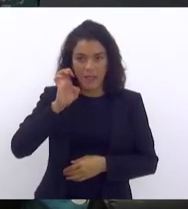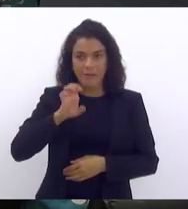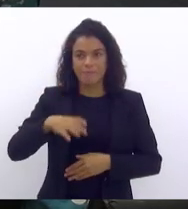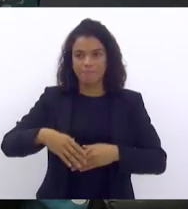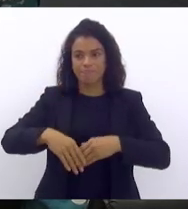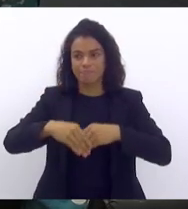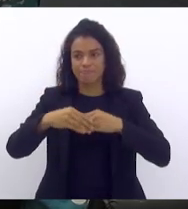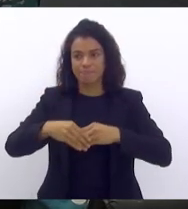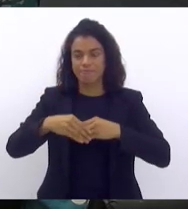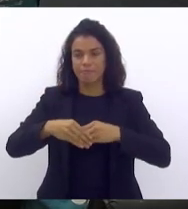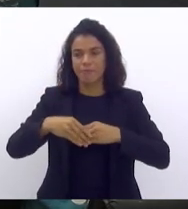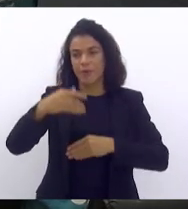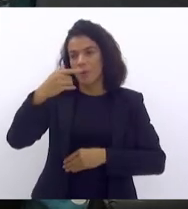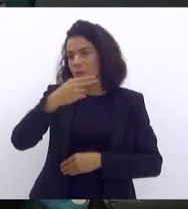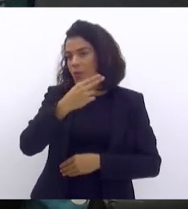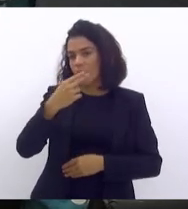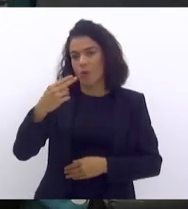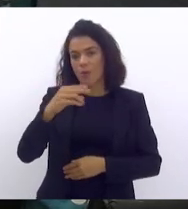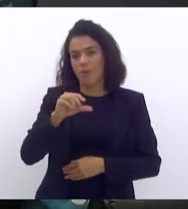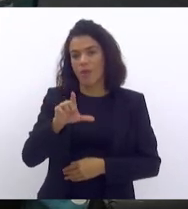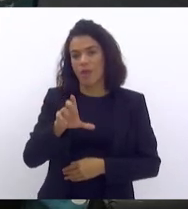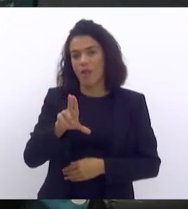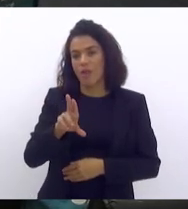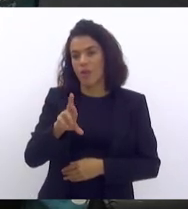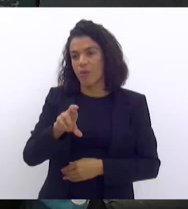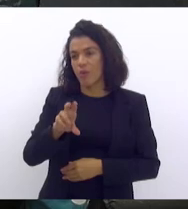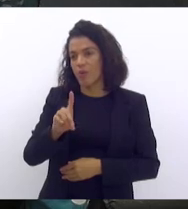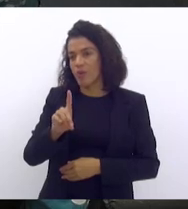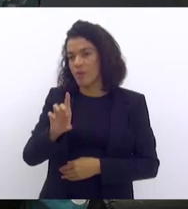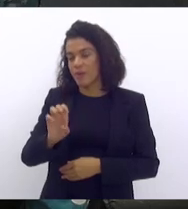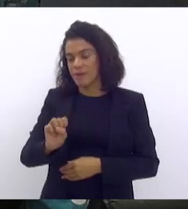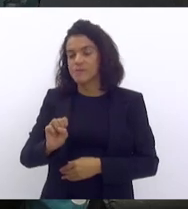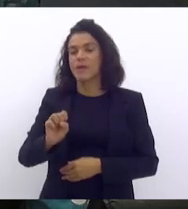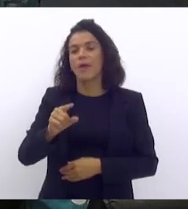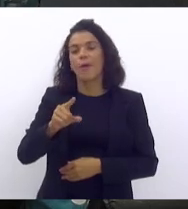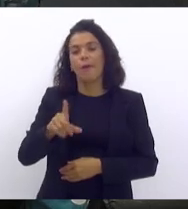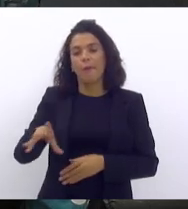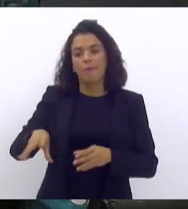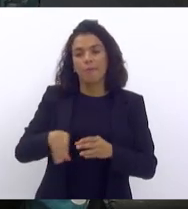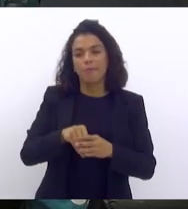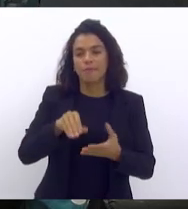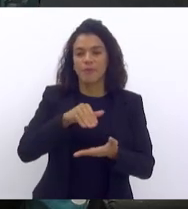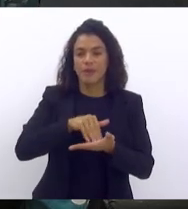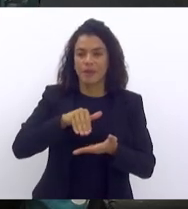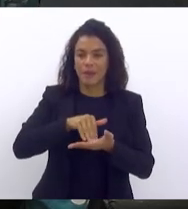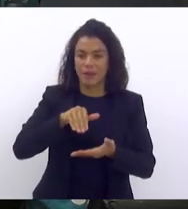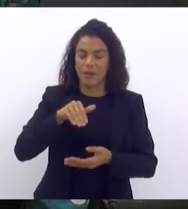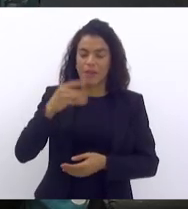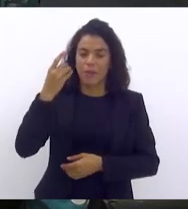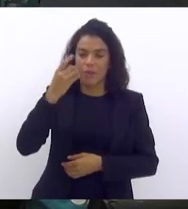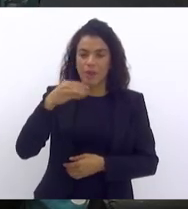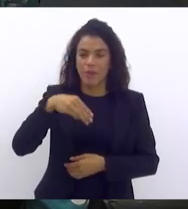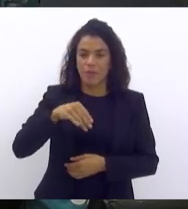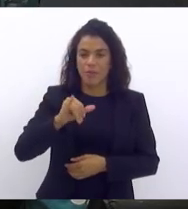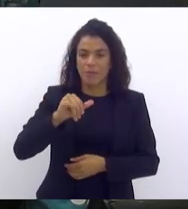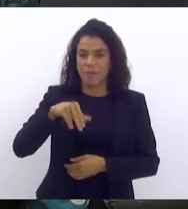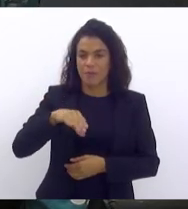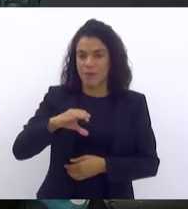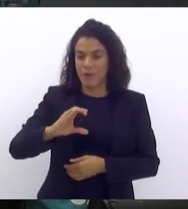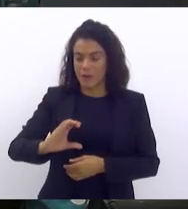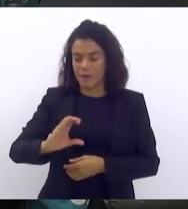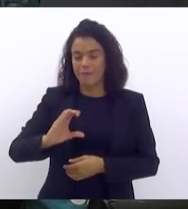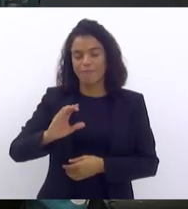cumprimentados. Meu nome é Lourdes Guimarães, eu sou do mandato do deputado Carlos Mink. e queria dar um parabéns para vocês por